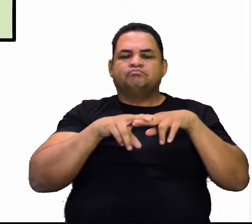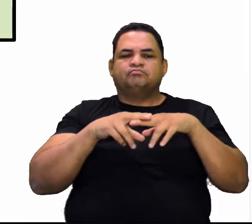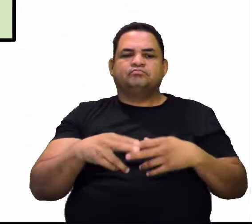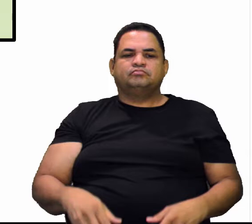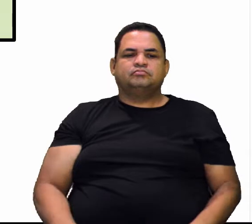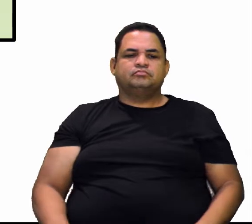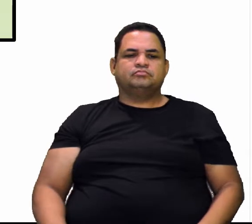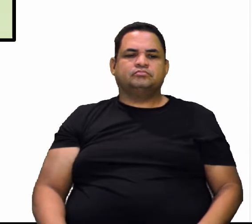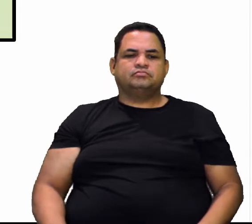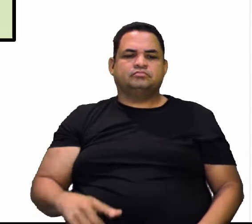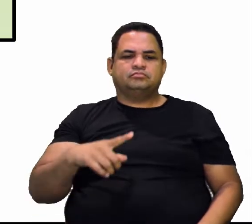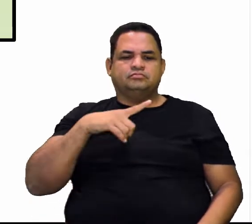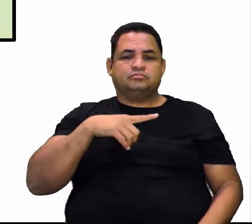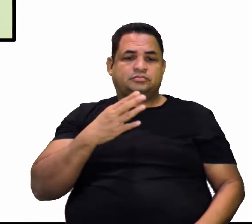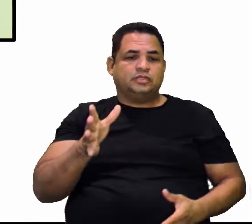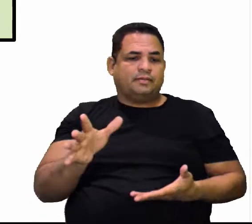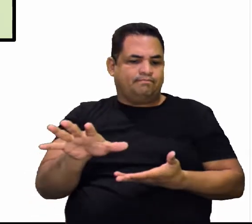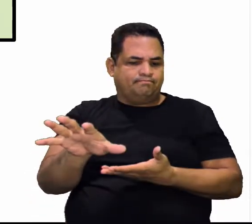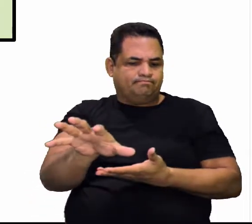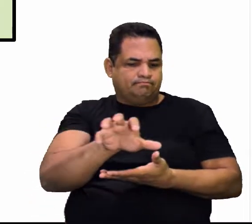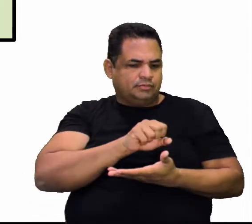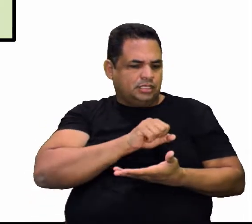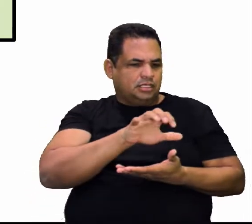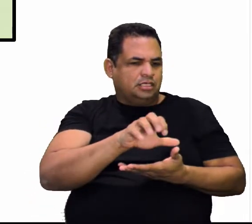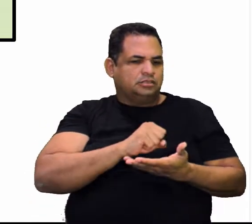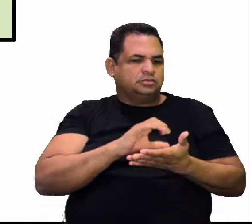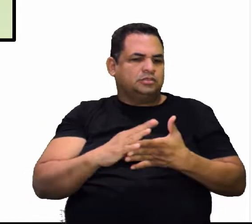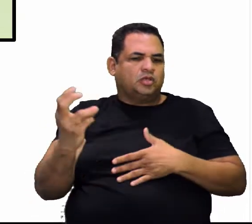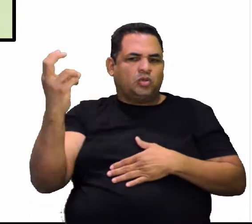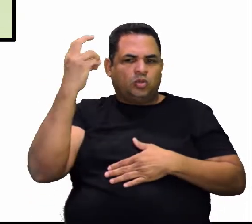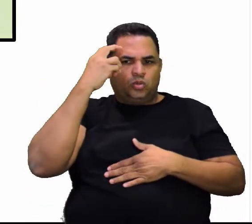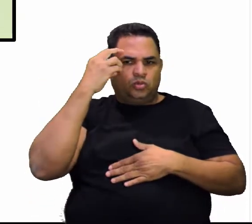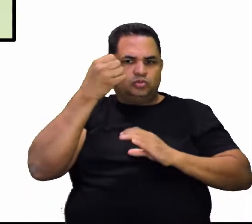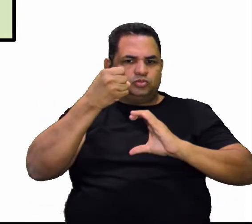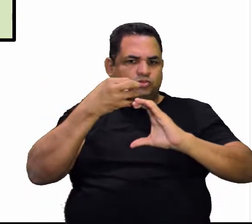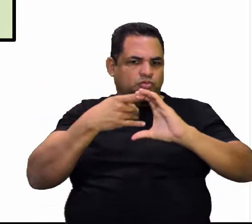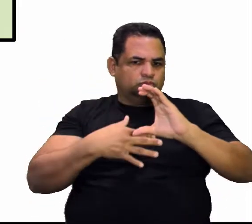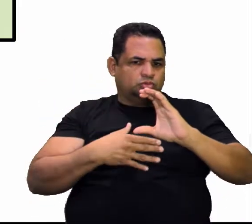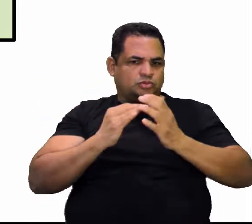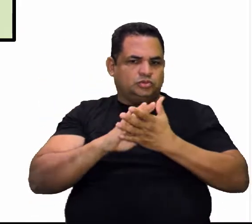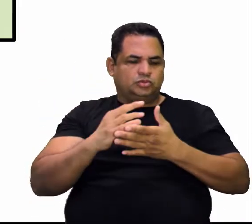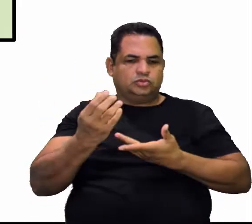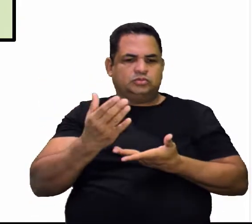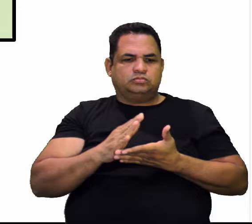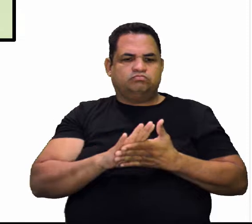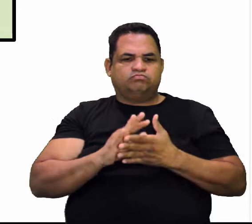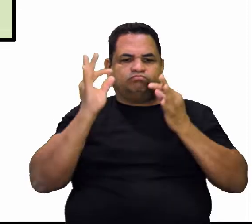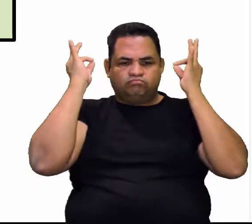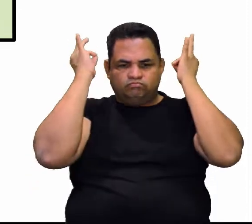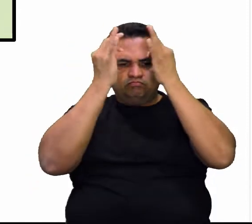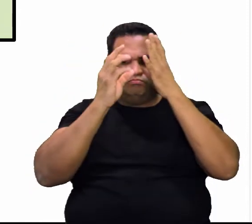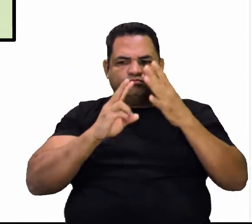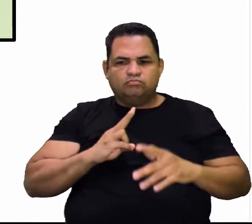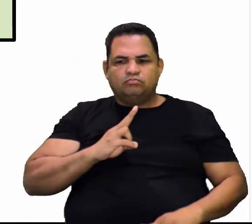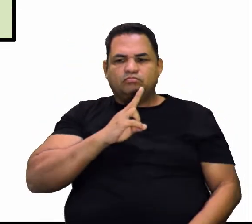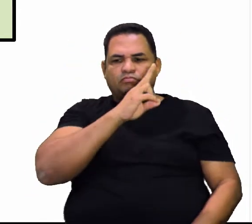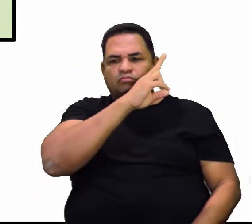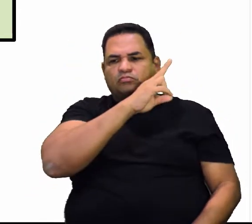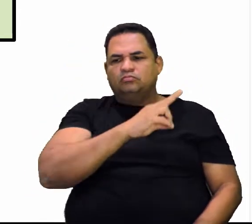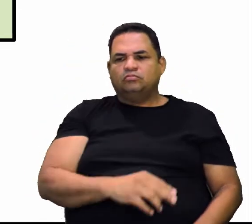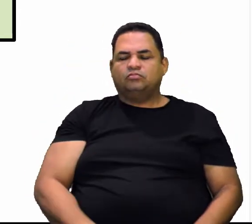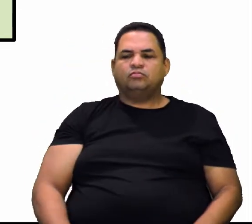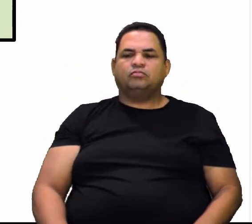muito da cultura grega, tá? Vai ter uma característica da cultura grega muito forte.